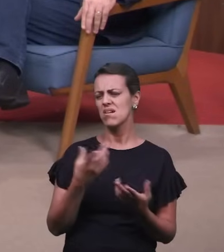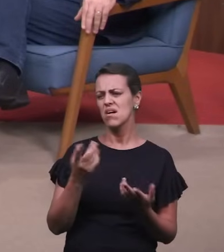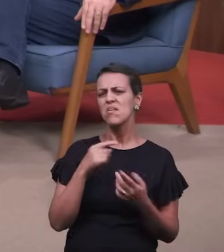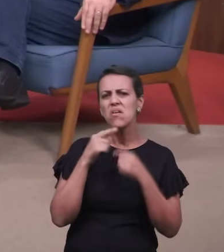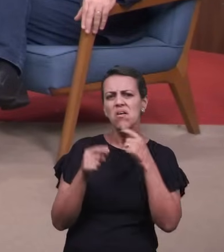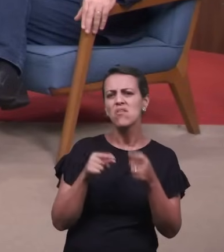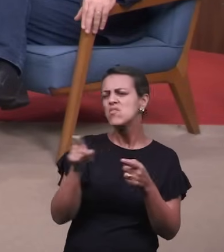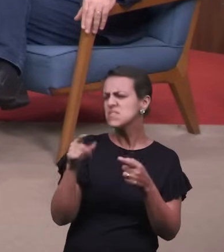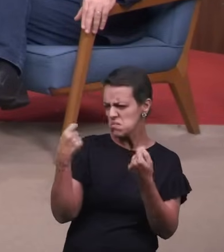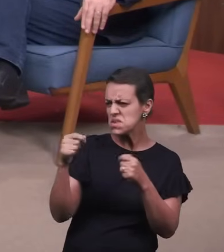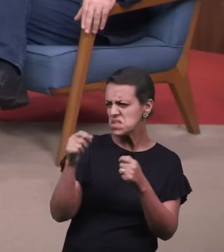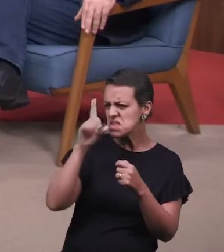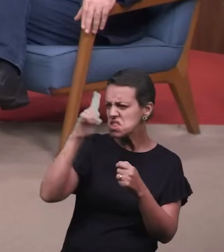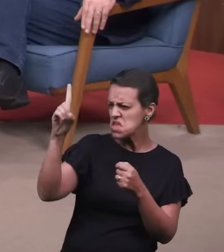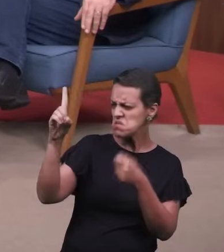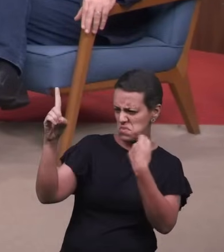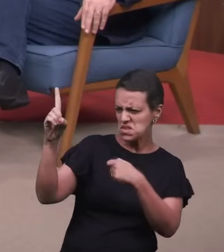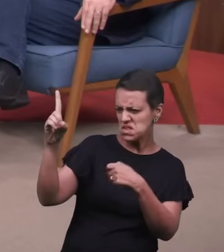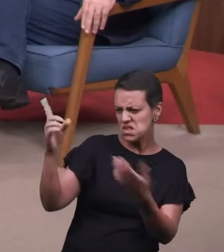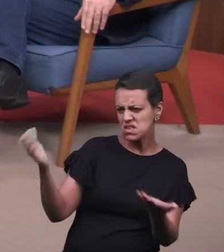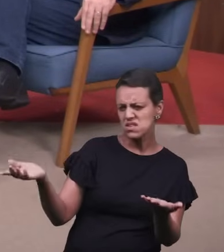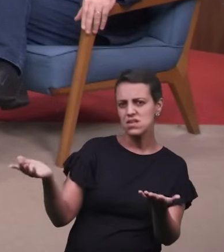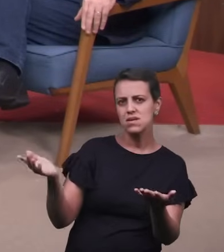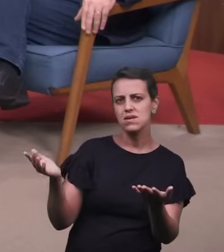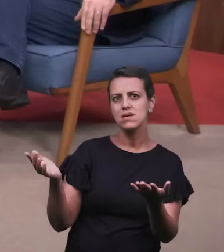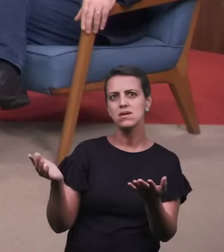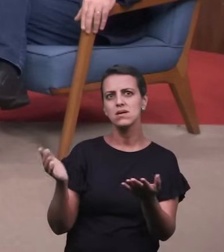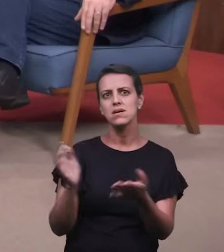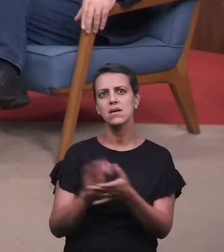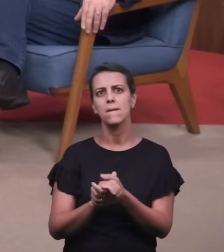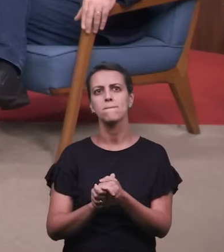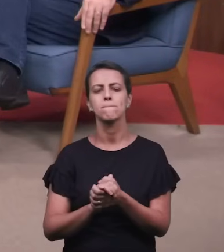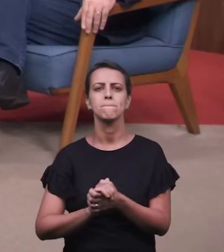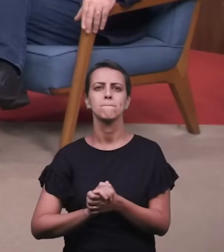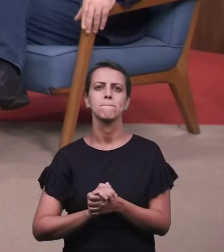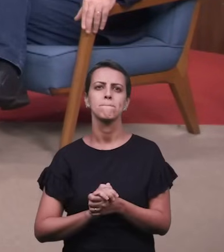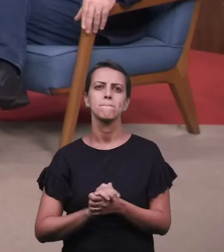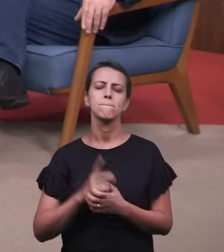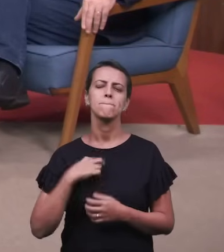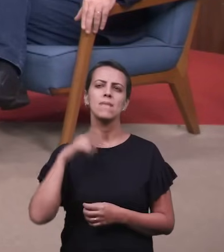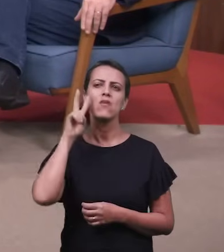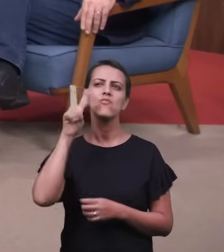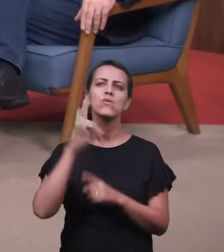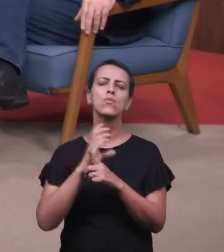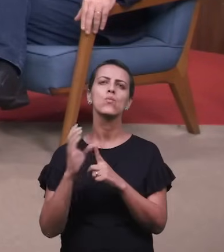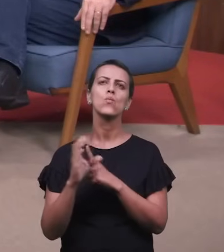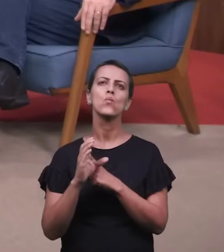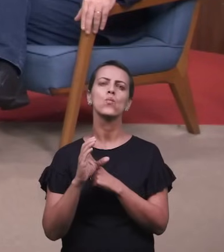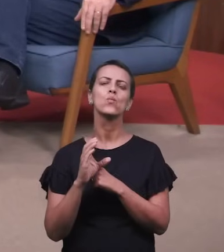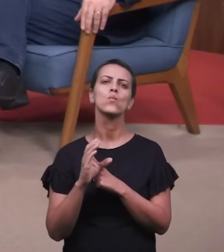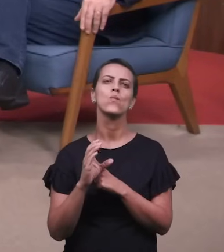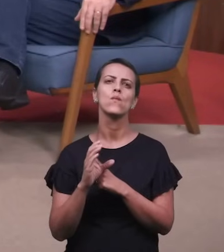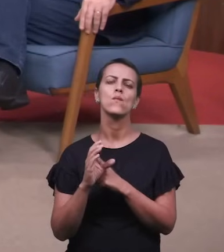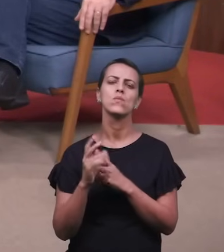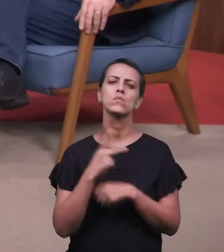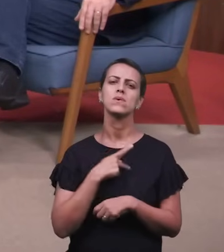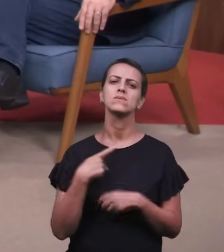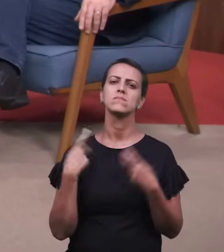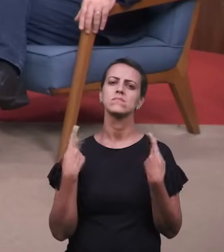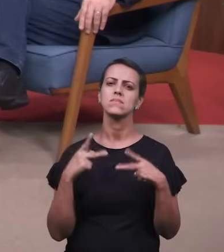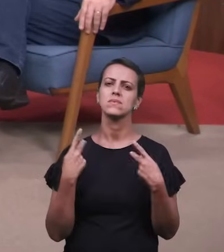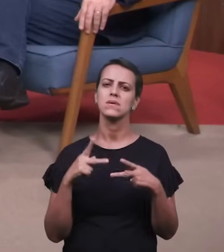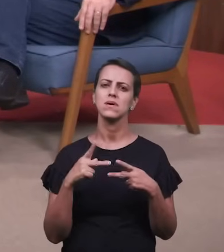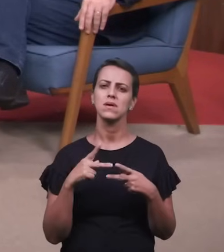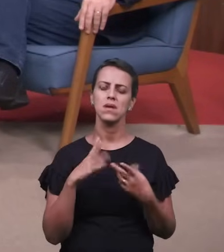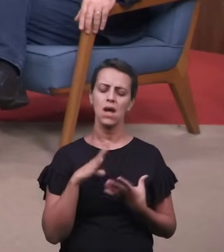Deus, ou ouvi até essa mensagem esses dias num culto ao meio-dia, um pastor pregando, aquele texto que